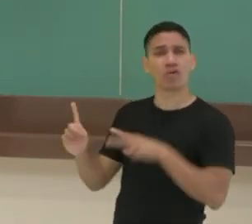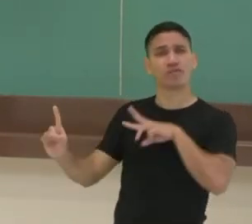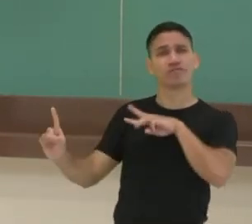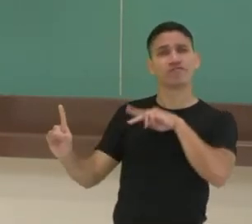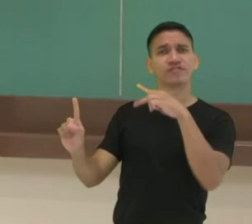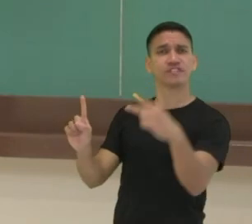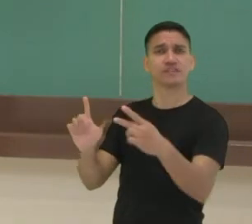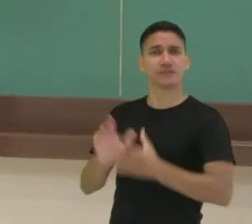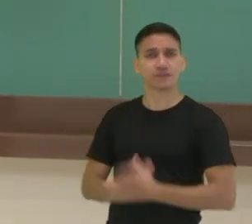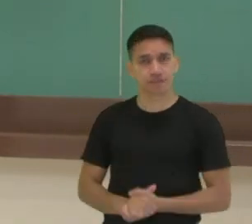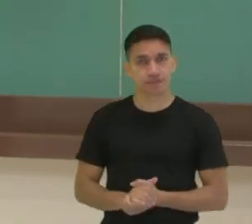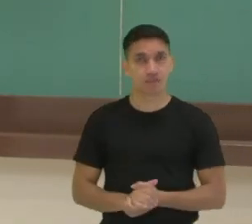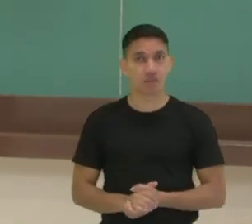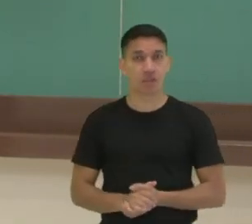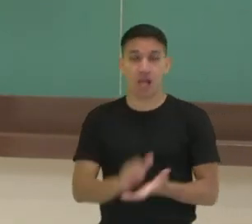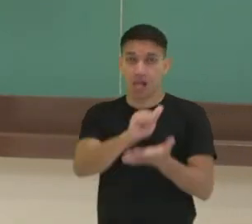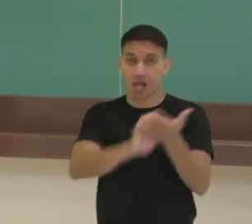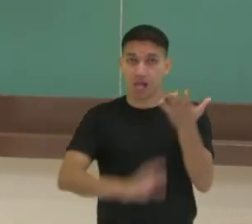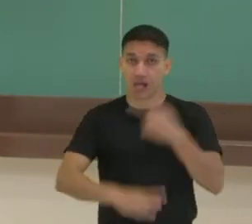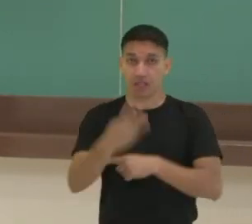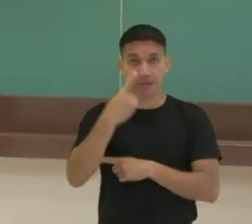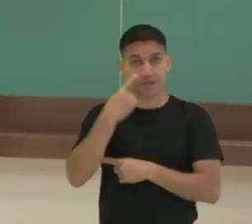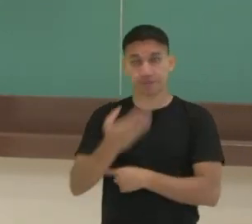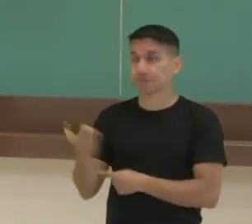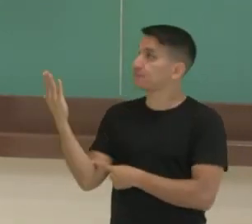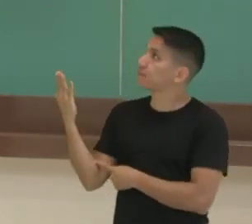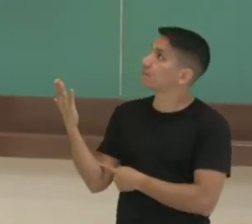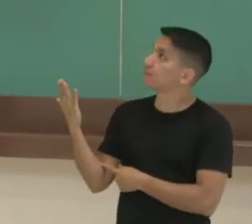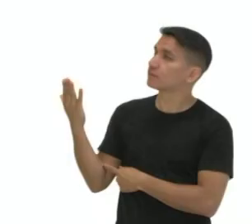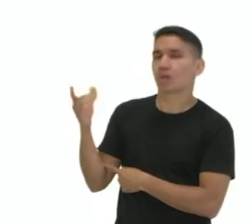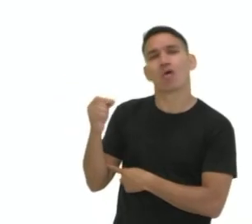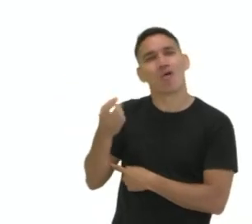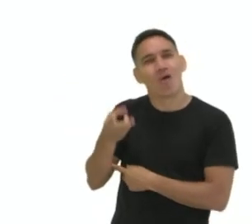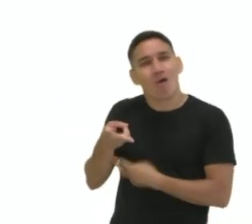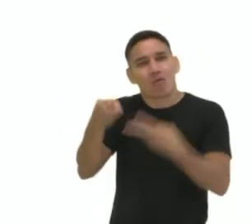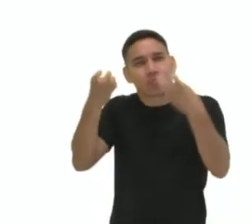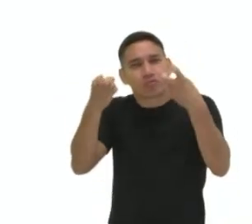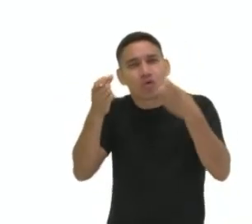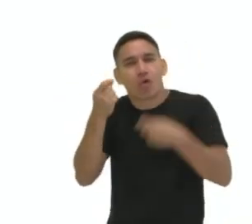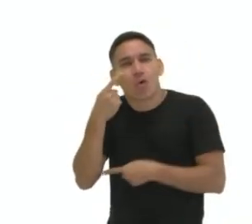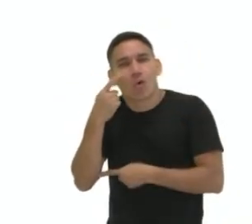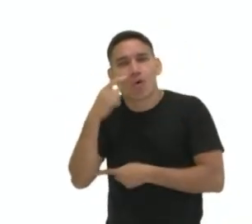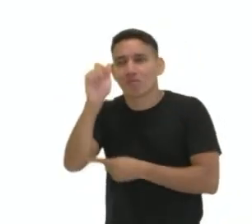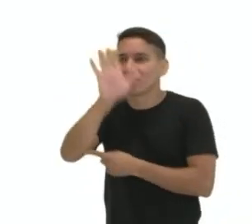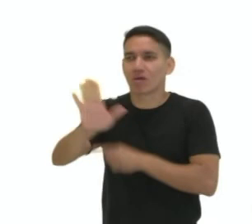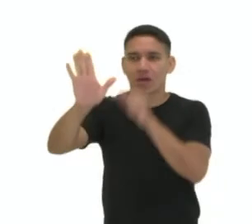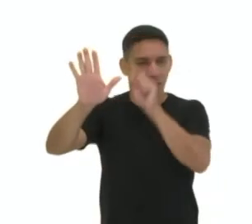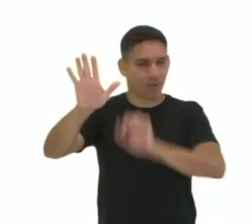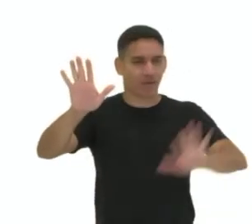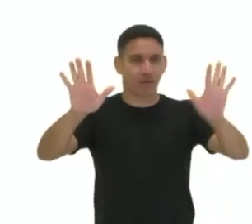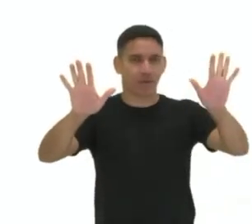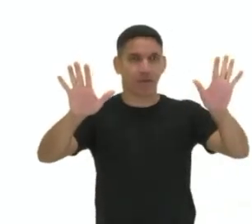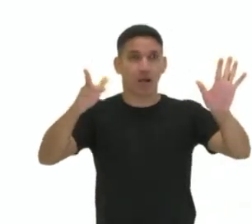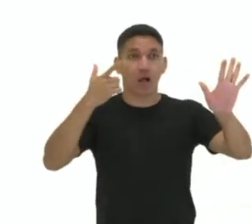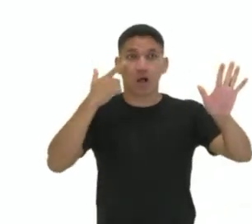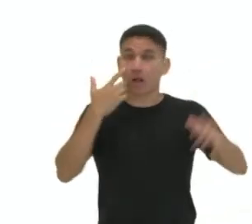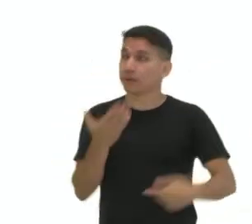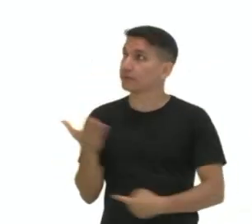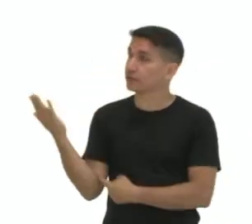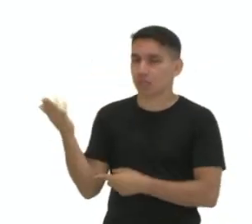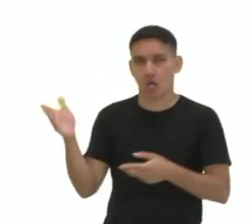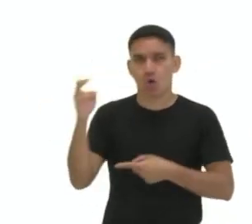Então aqui nós temos a nossa terceira atividade da nossa aula. Veja, observem esse mapa, né? Ó, observando os